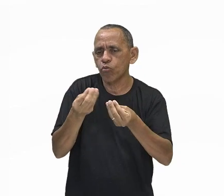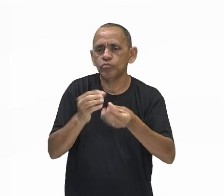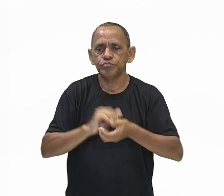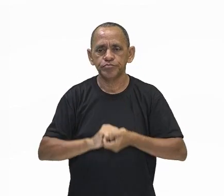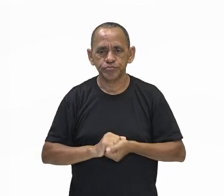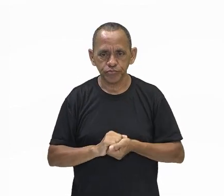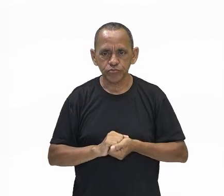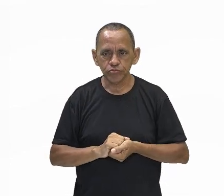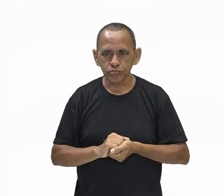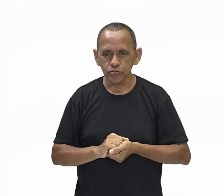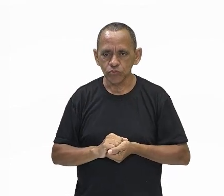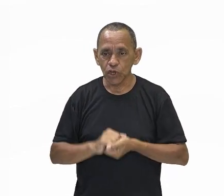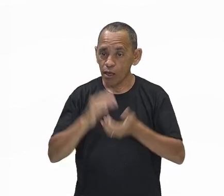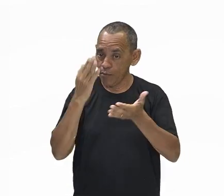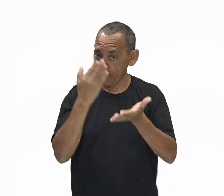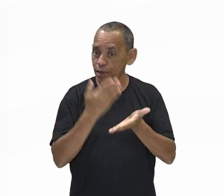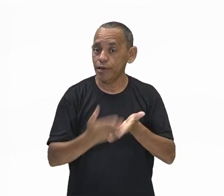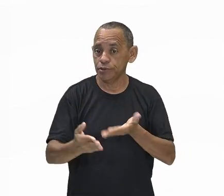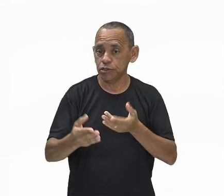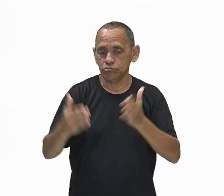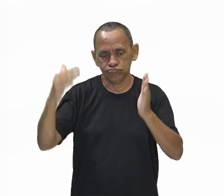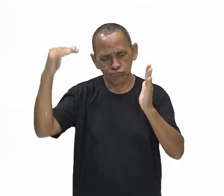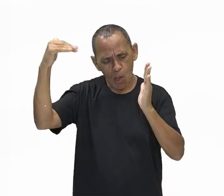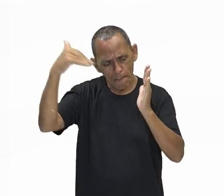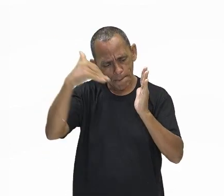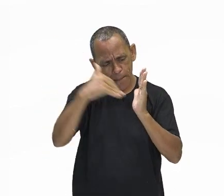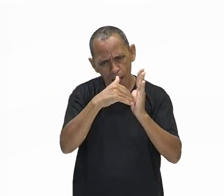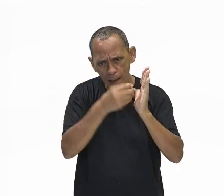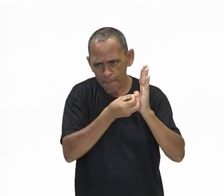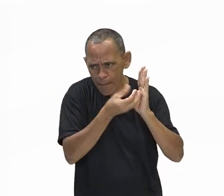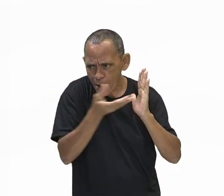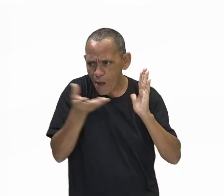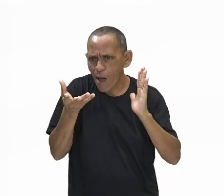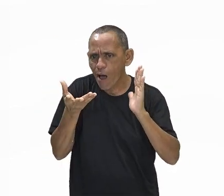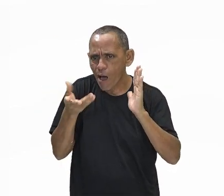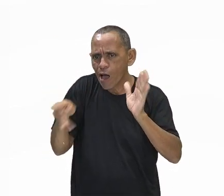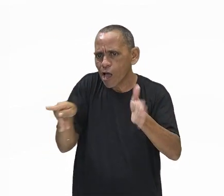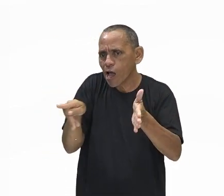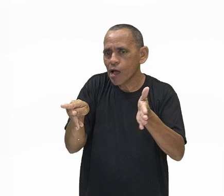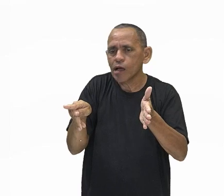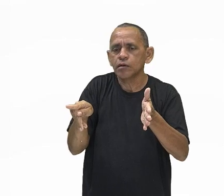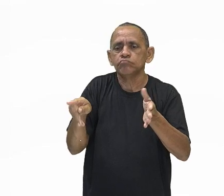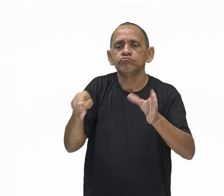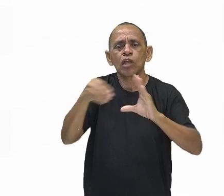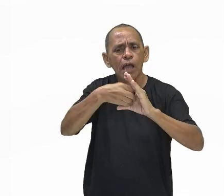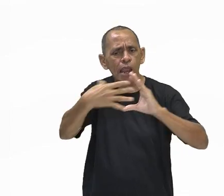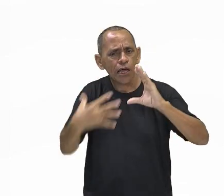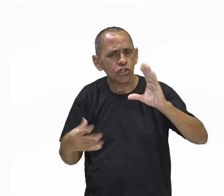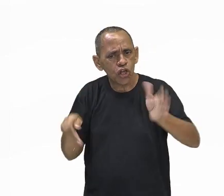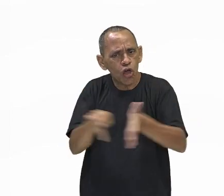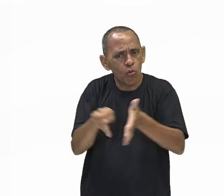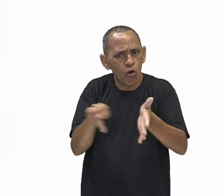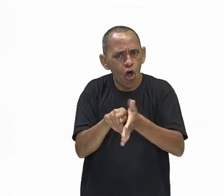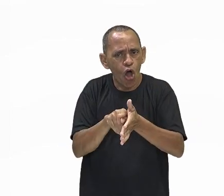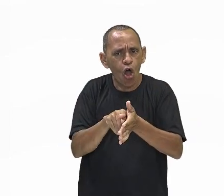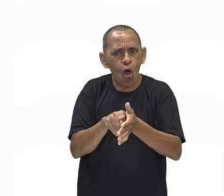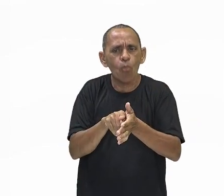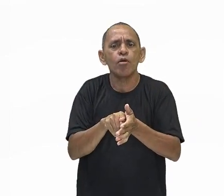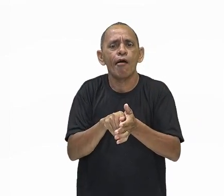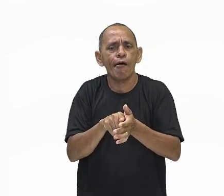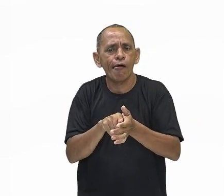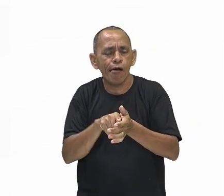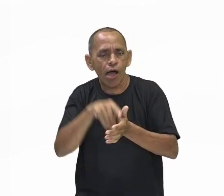ela funciona a partir da refração da luz. As principais características desses dispositivos são a transparência e